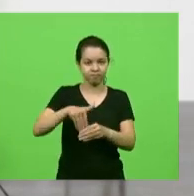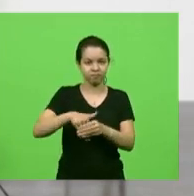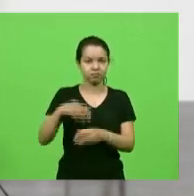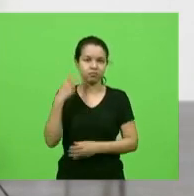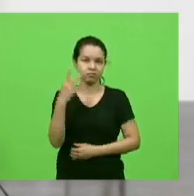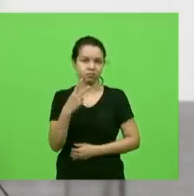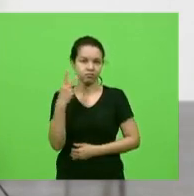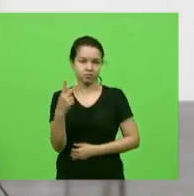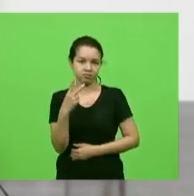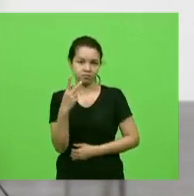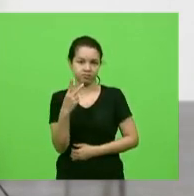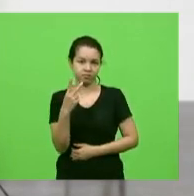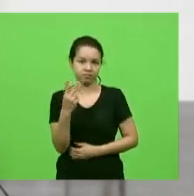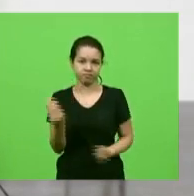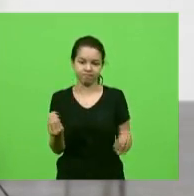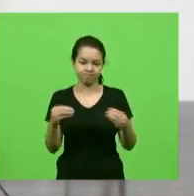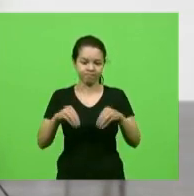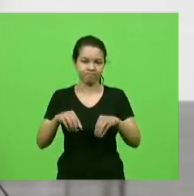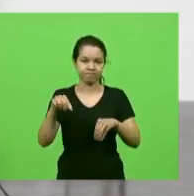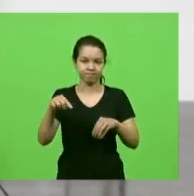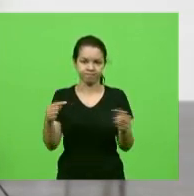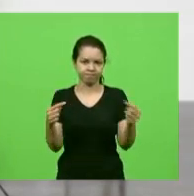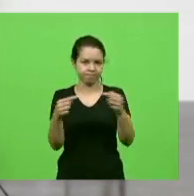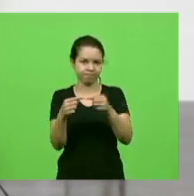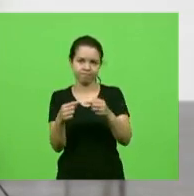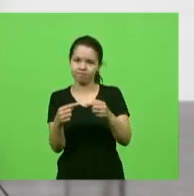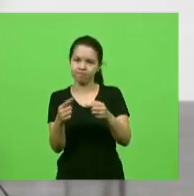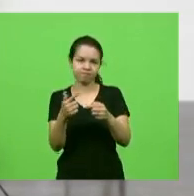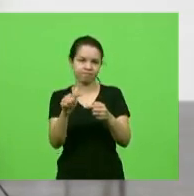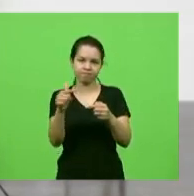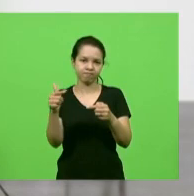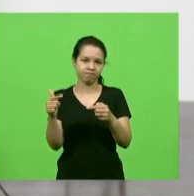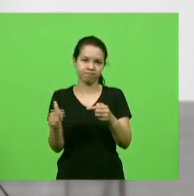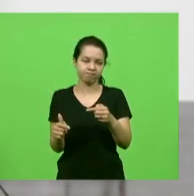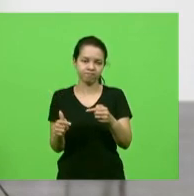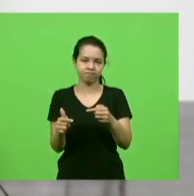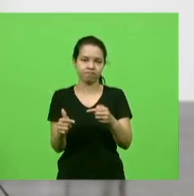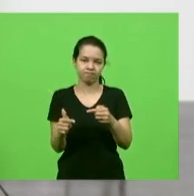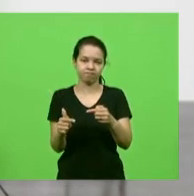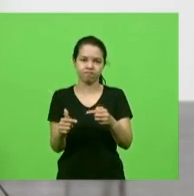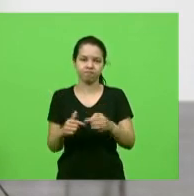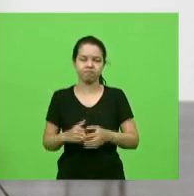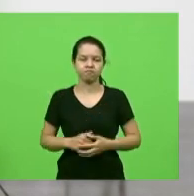nessa alegada legitimidade extraordinária e no foro judicial.